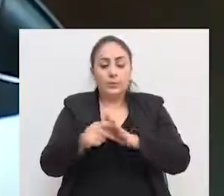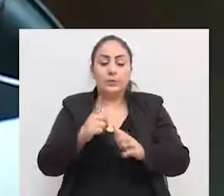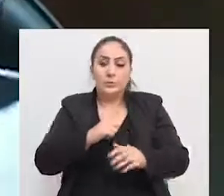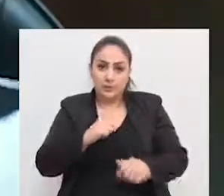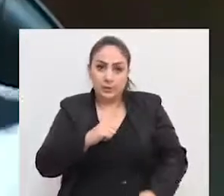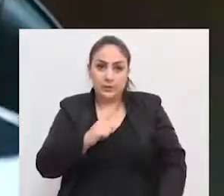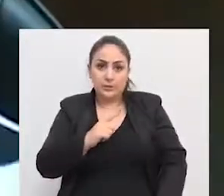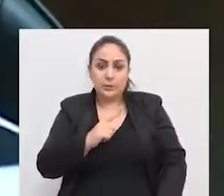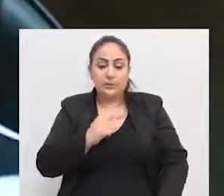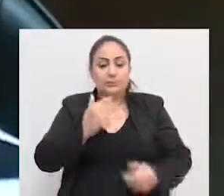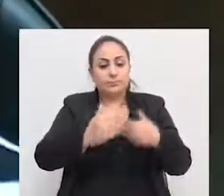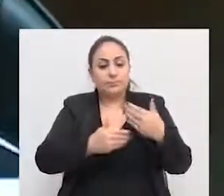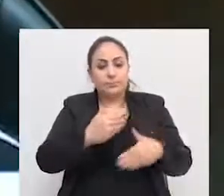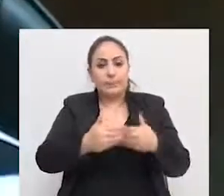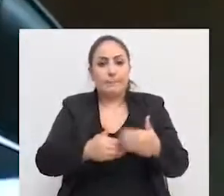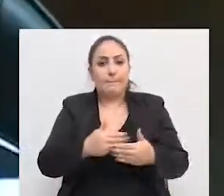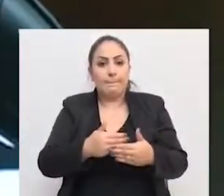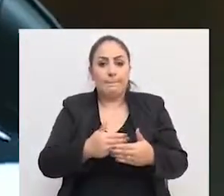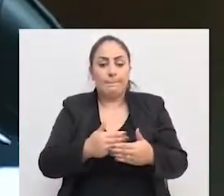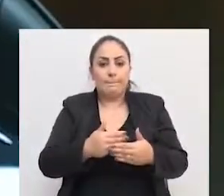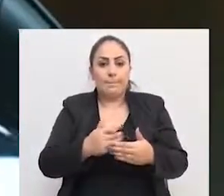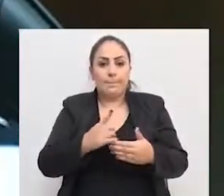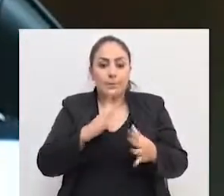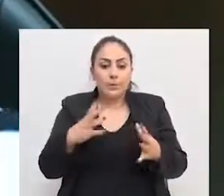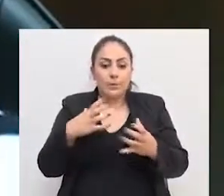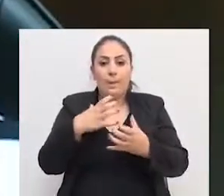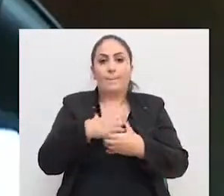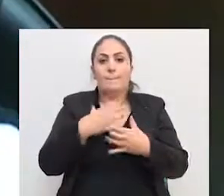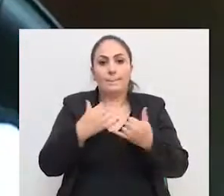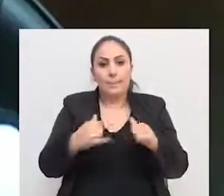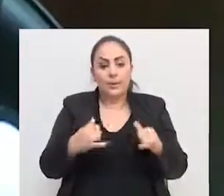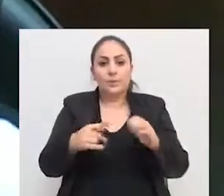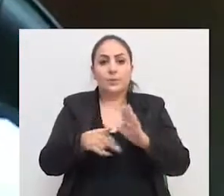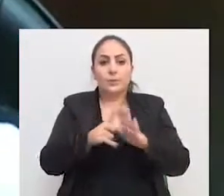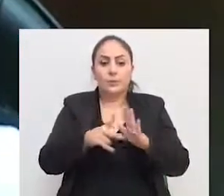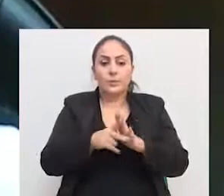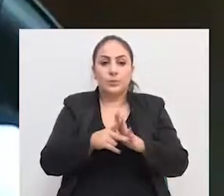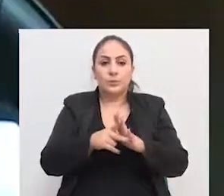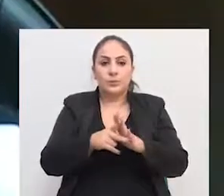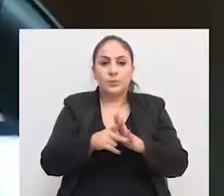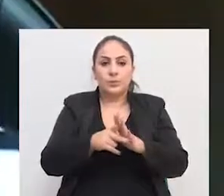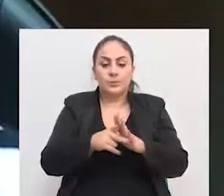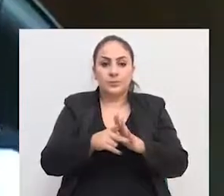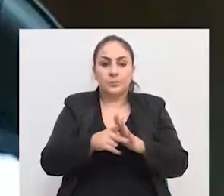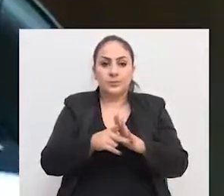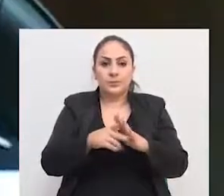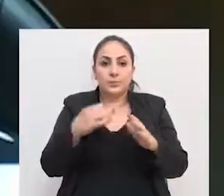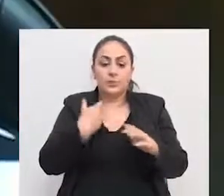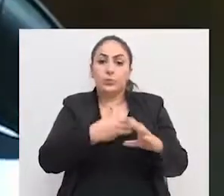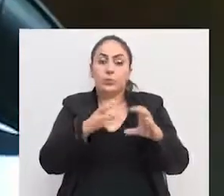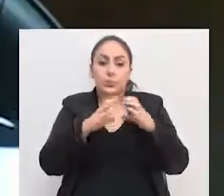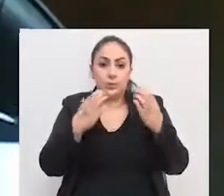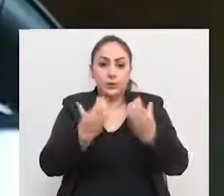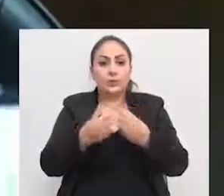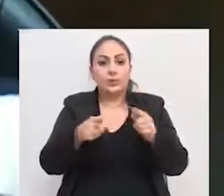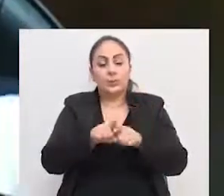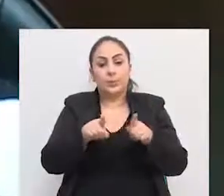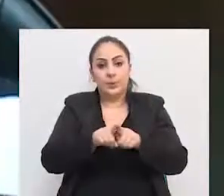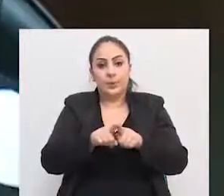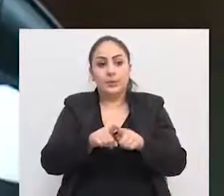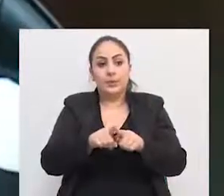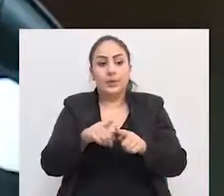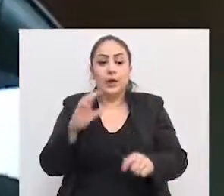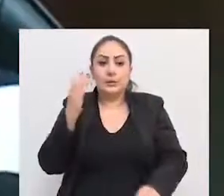venha, né? Vai ser um impacto aí dessa pandemia na nossa comunidade.